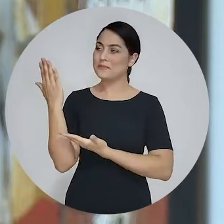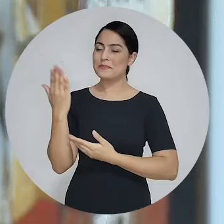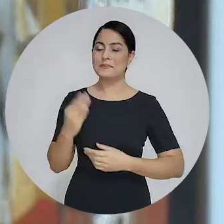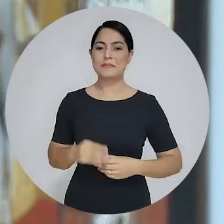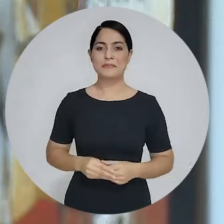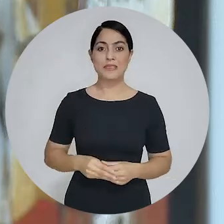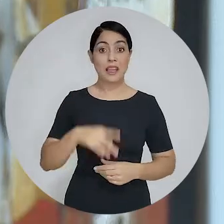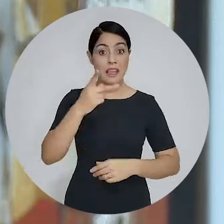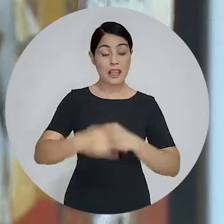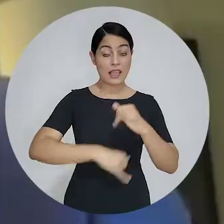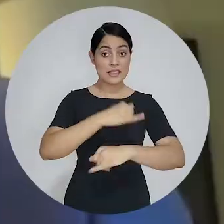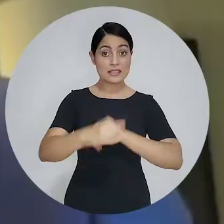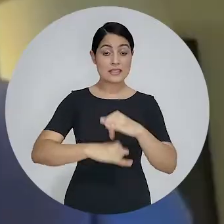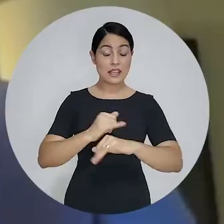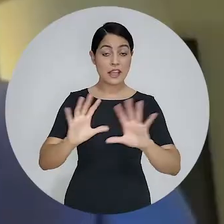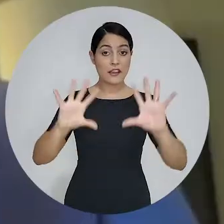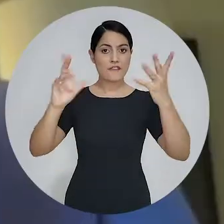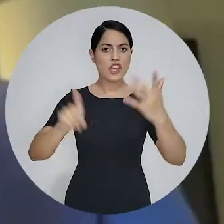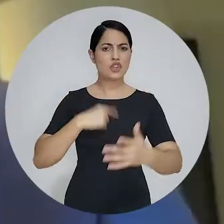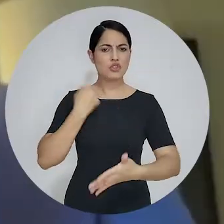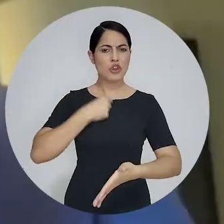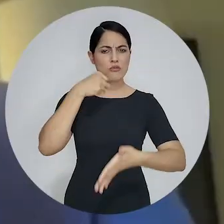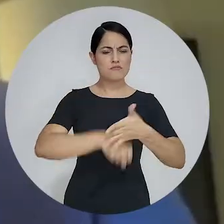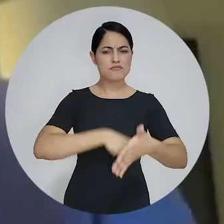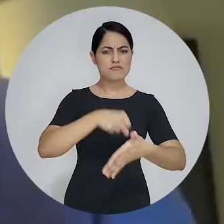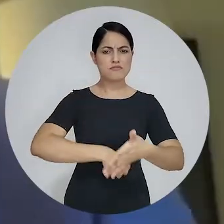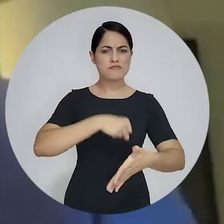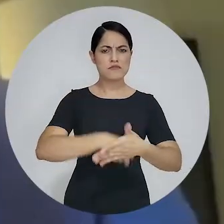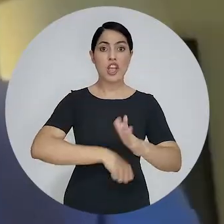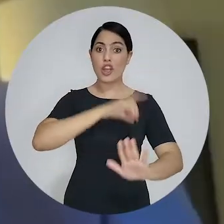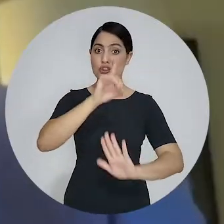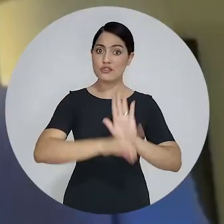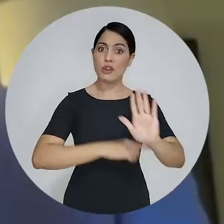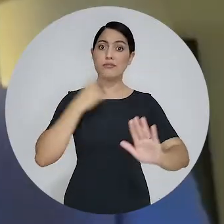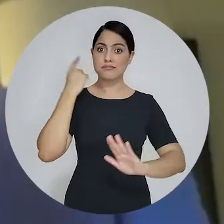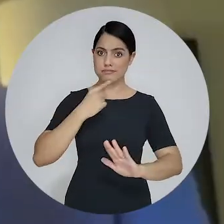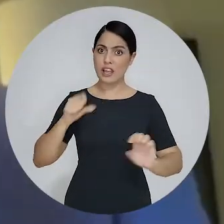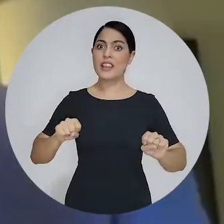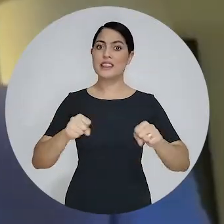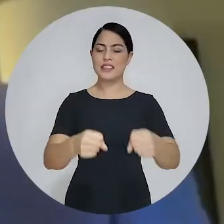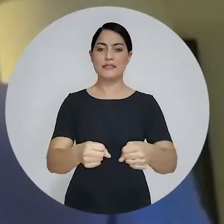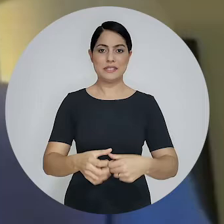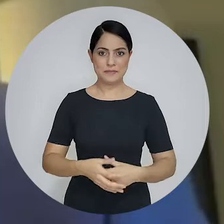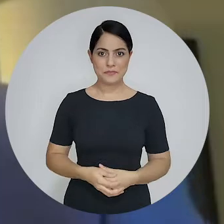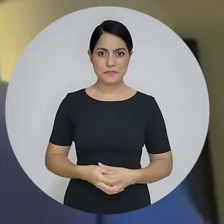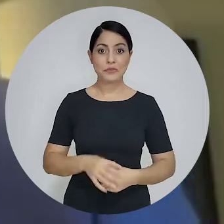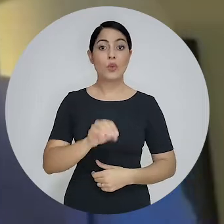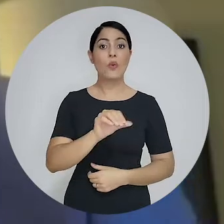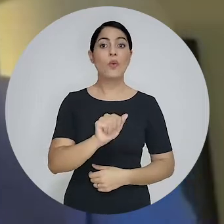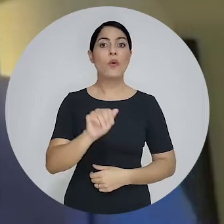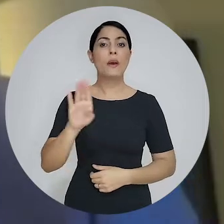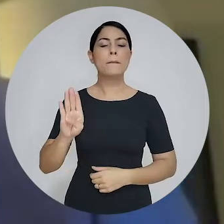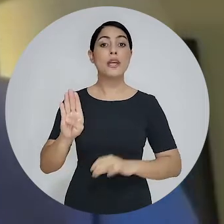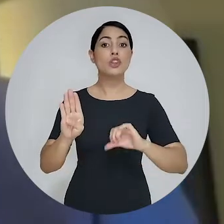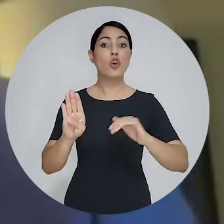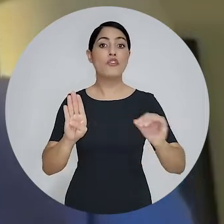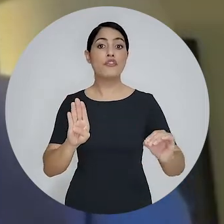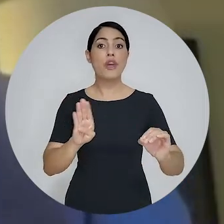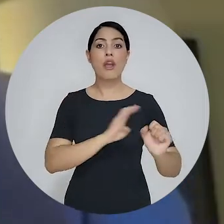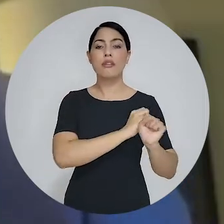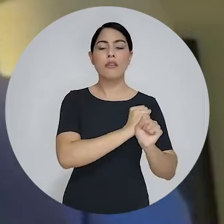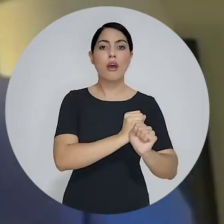advocacia. Confira. Este evento é exemplo da nossa luta incansável em defesa das prerrogativas advocatícias. A